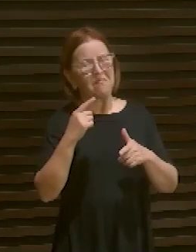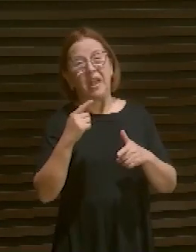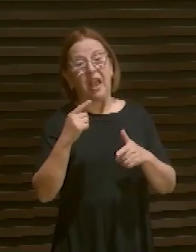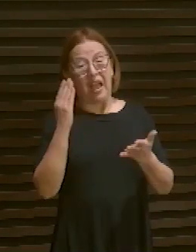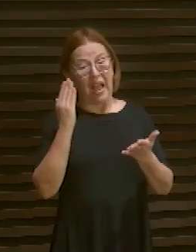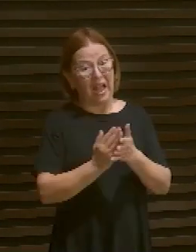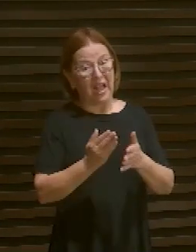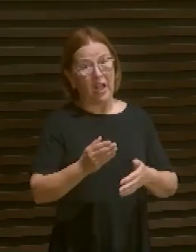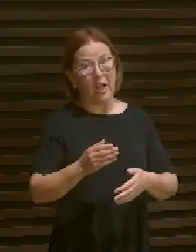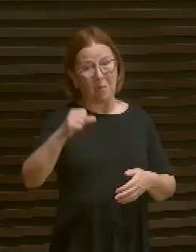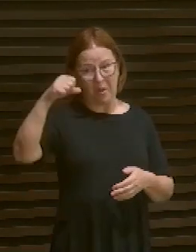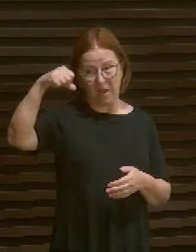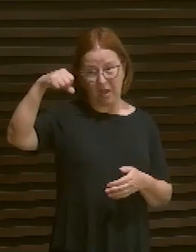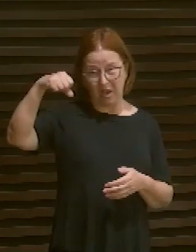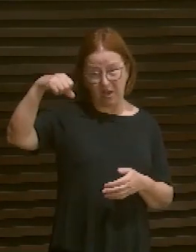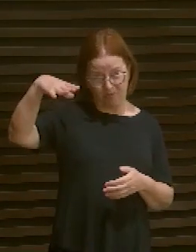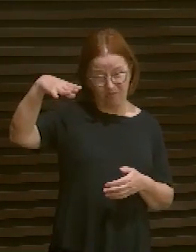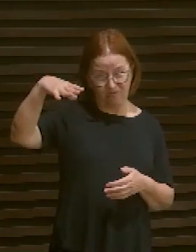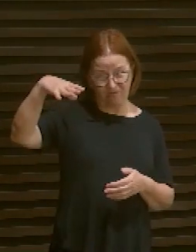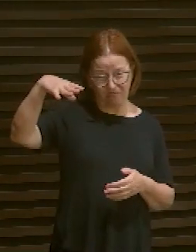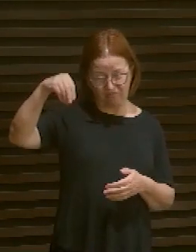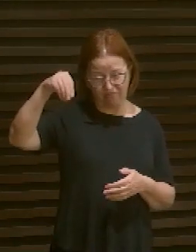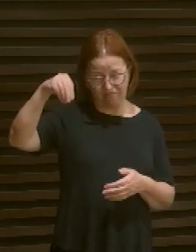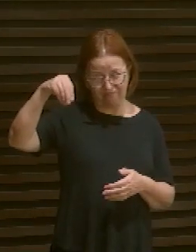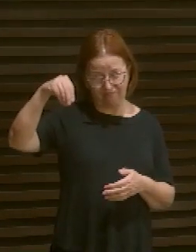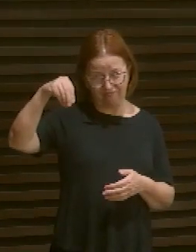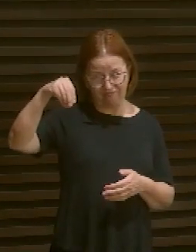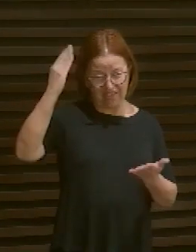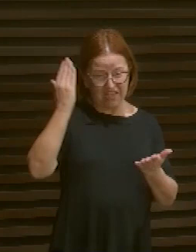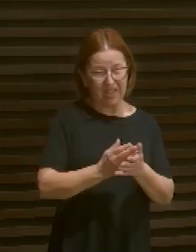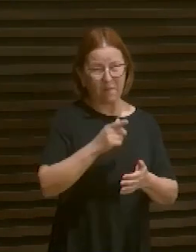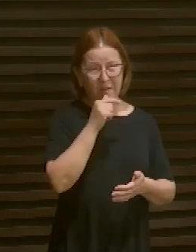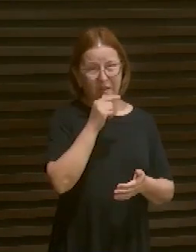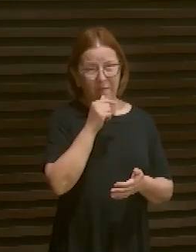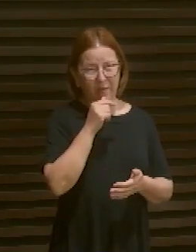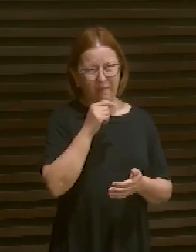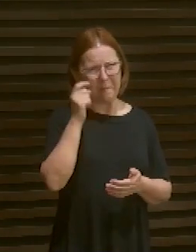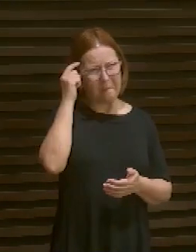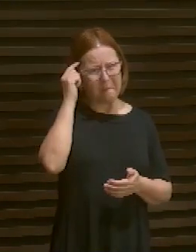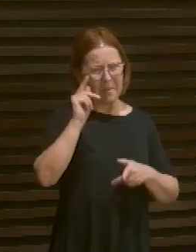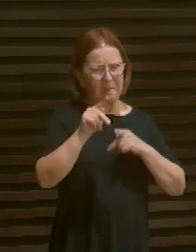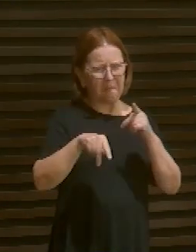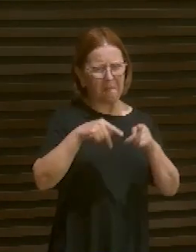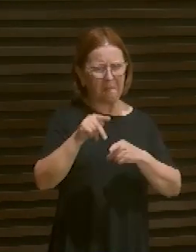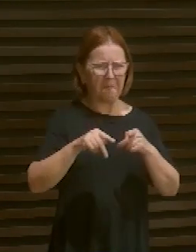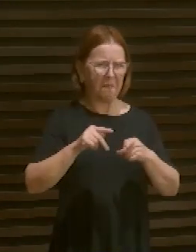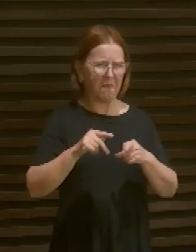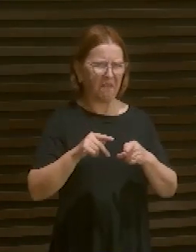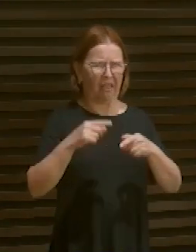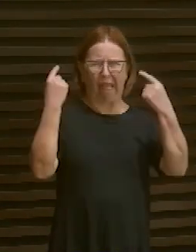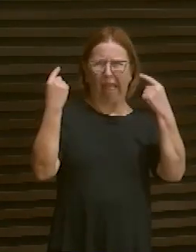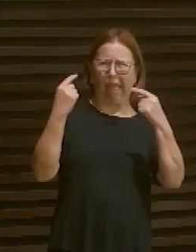Pensa num povo mal criado. O pobre do prefeito estava sendo responsabilizado